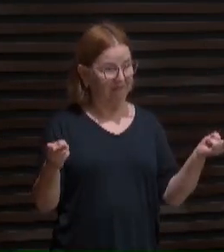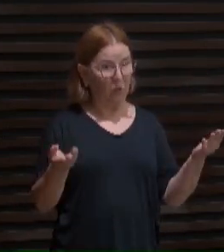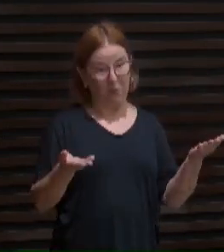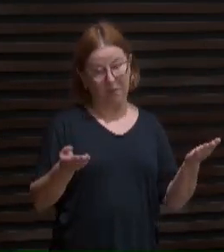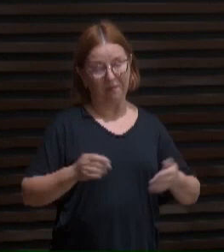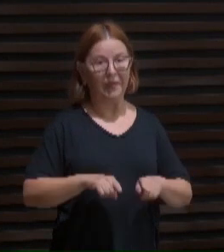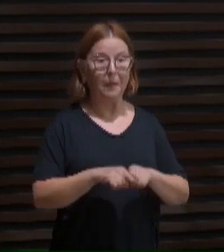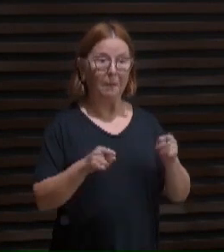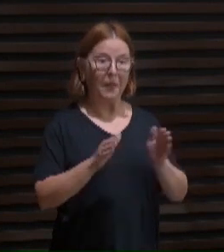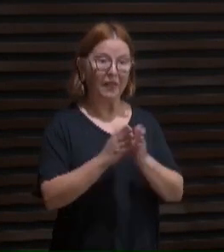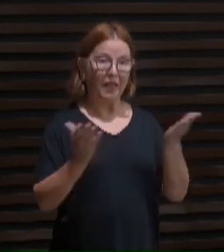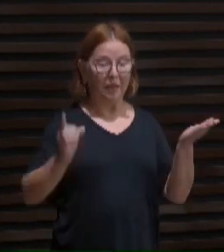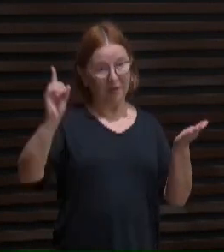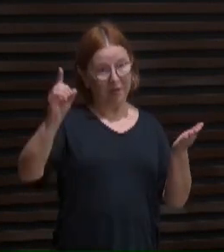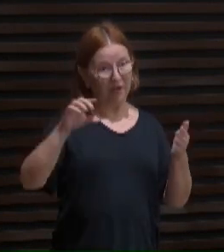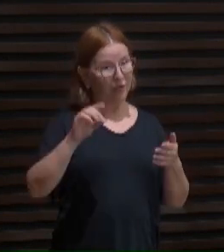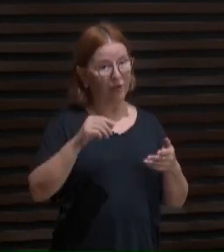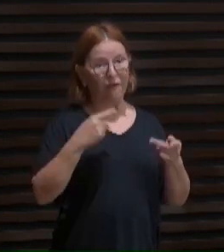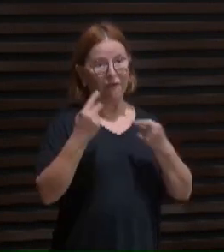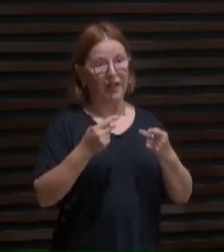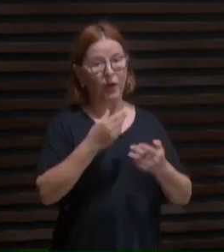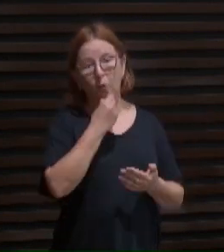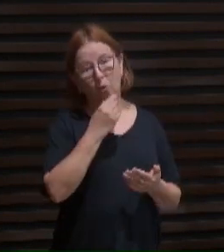Mas a minha Bíblia só fala de macho e fêmea.